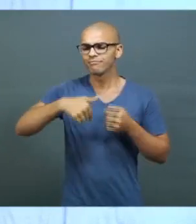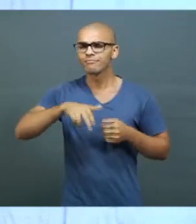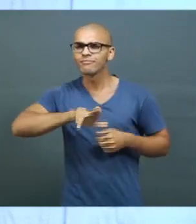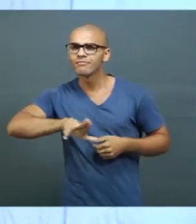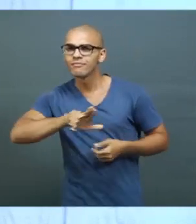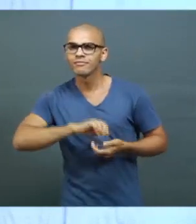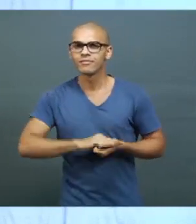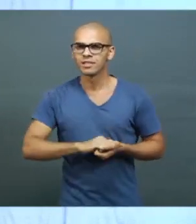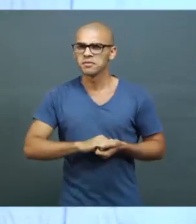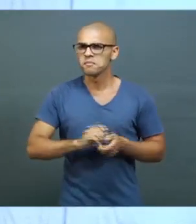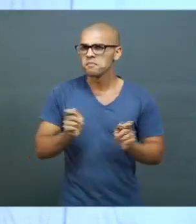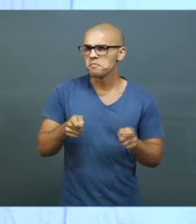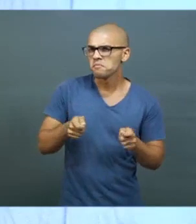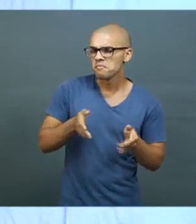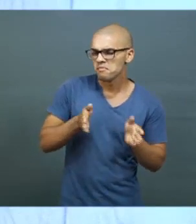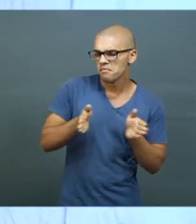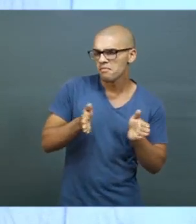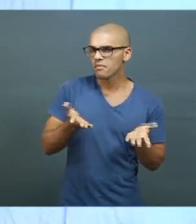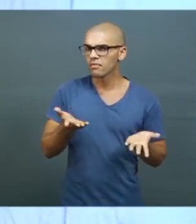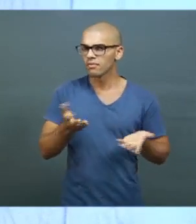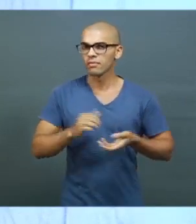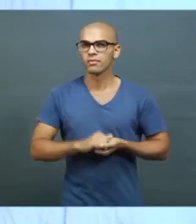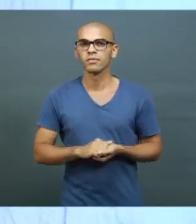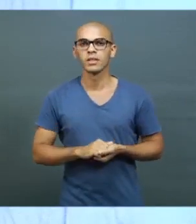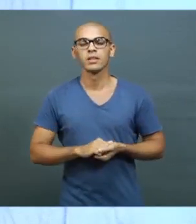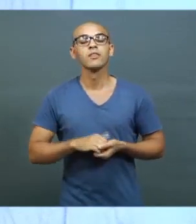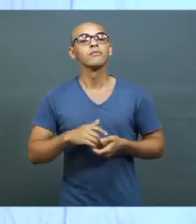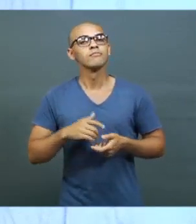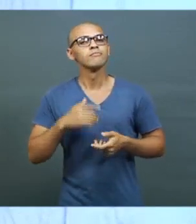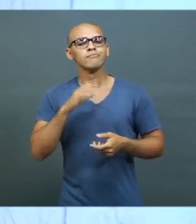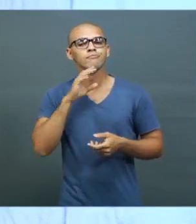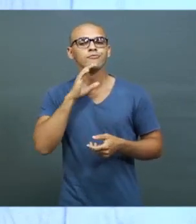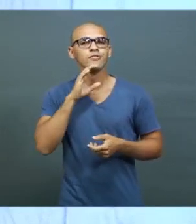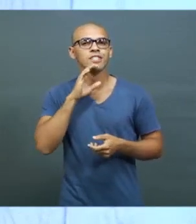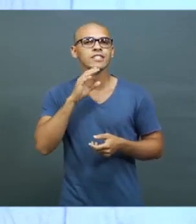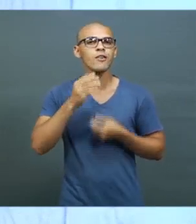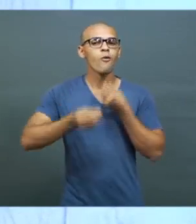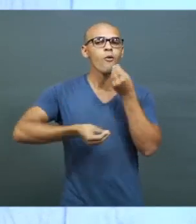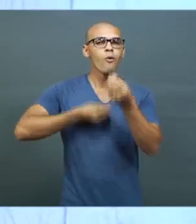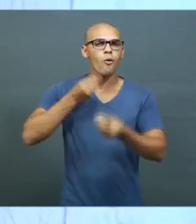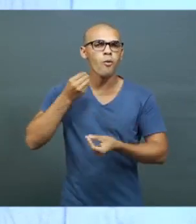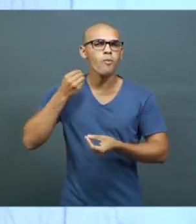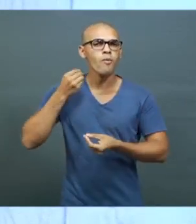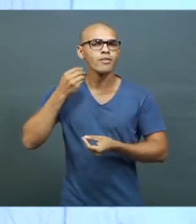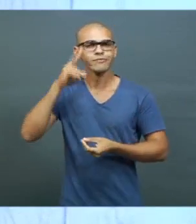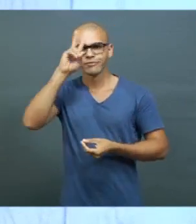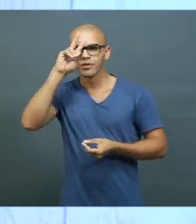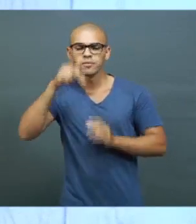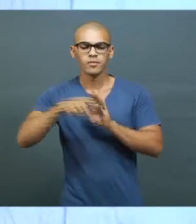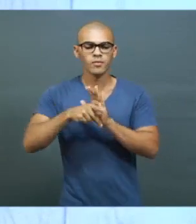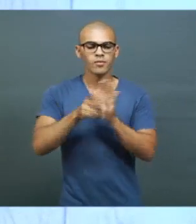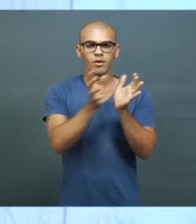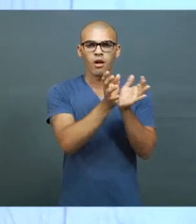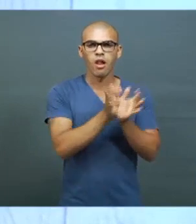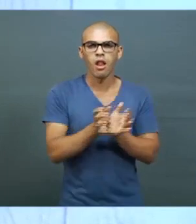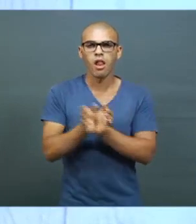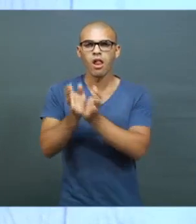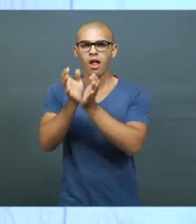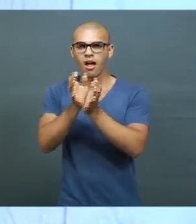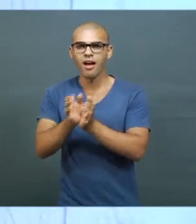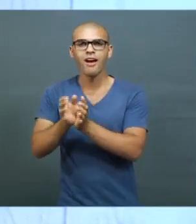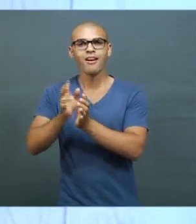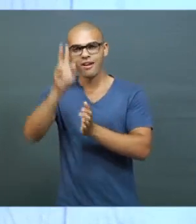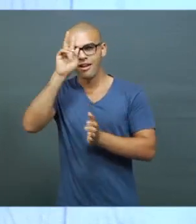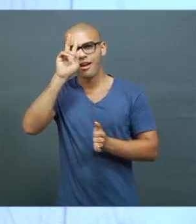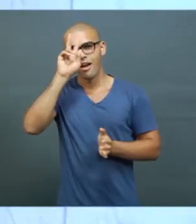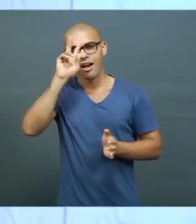É acessível? Você vai conhecer também um pouco da história de alguns grupos de teatro da cidade e sobre o curso na Universidade Federal de